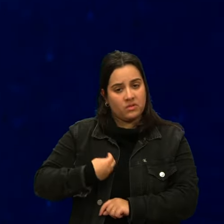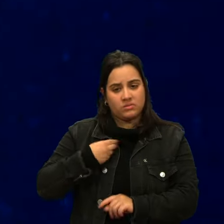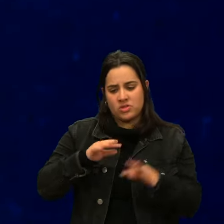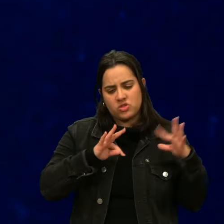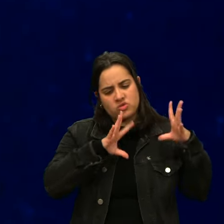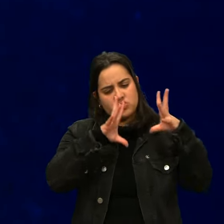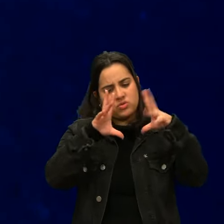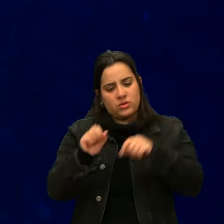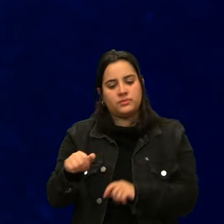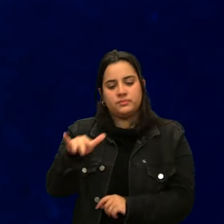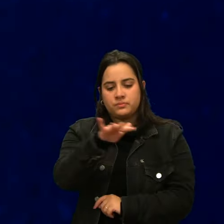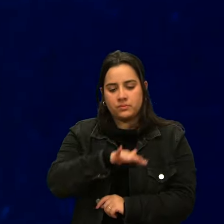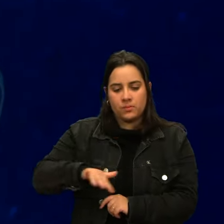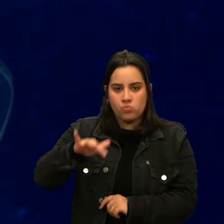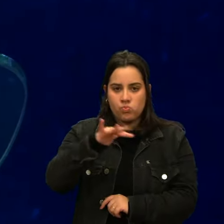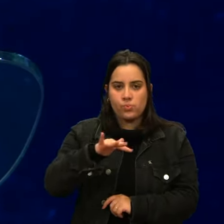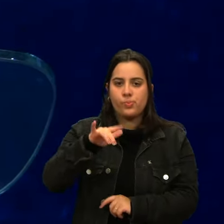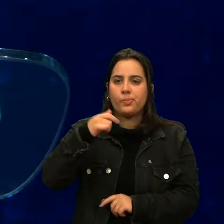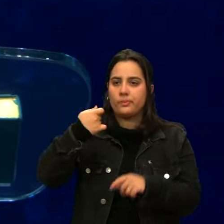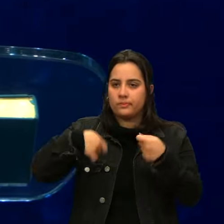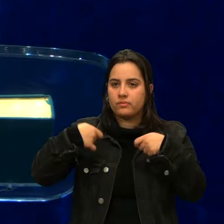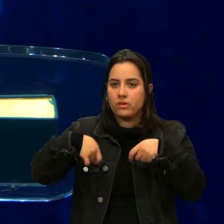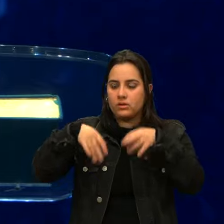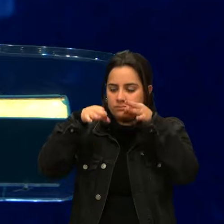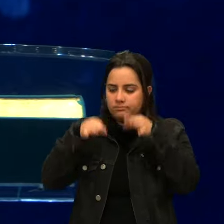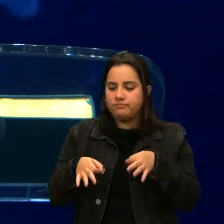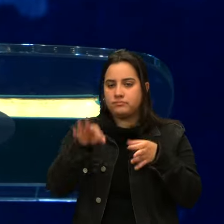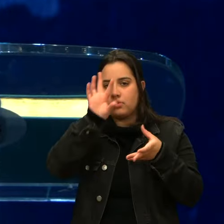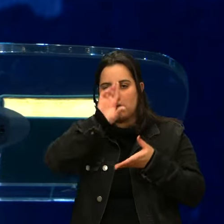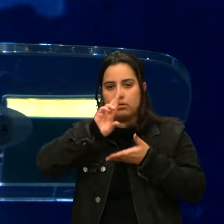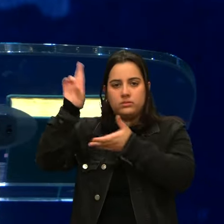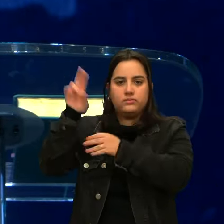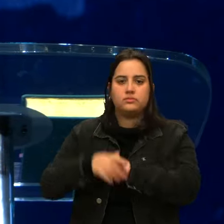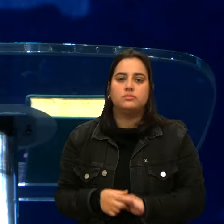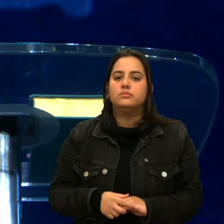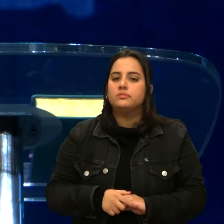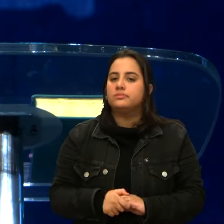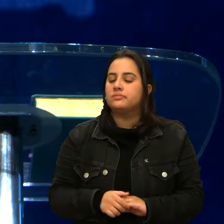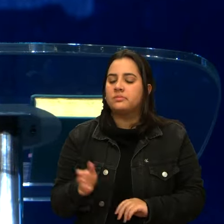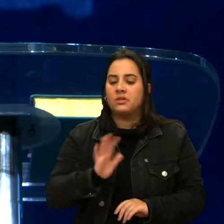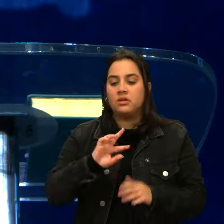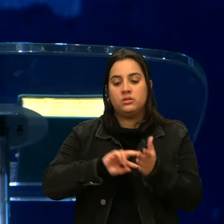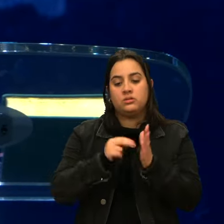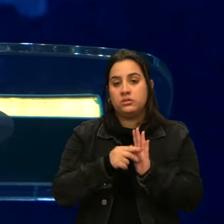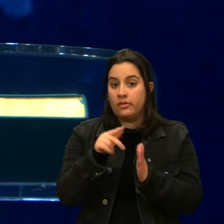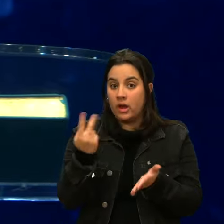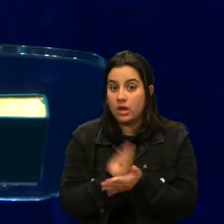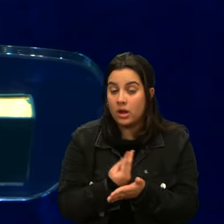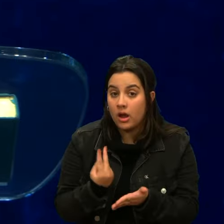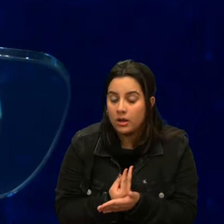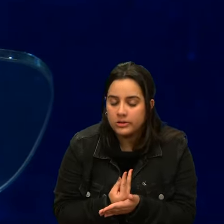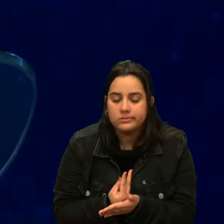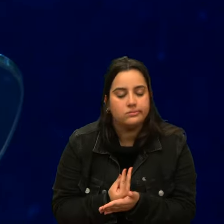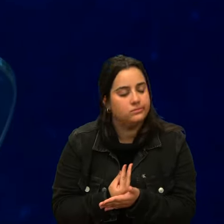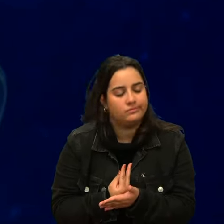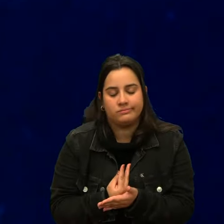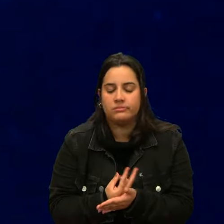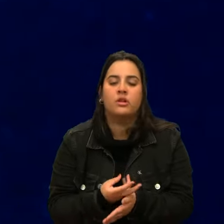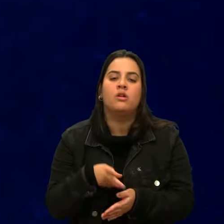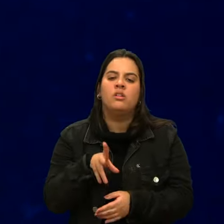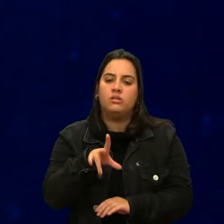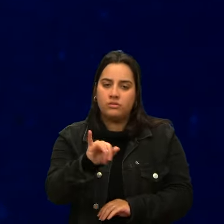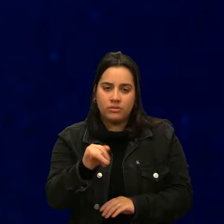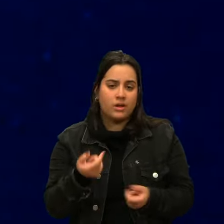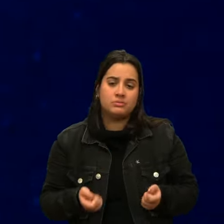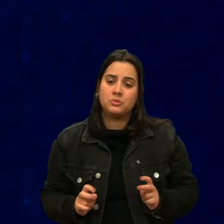as áreas, ser íntegro ao Senhor. Isso não significa que você não vai errar, não significa que você não vai pecar. Você